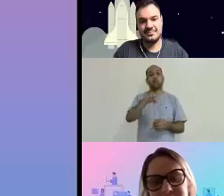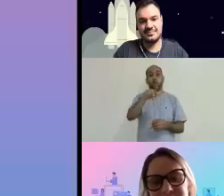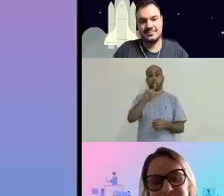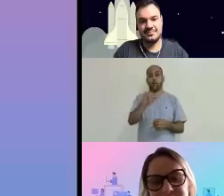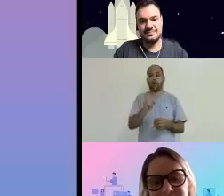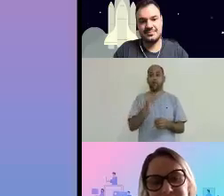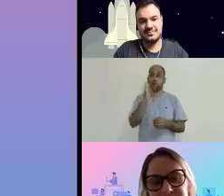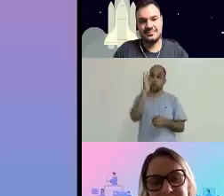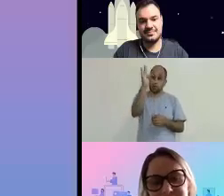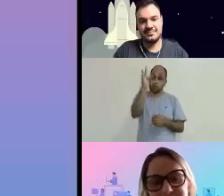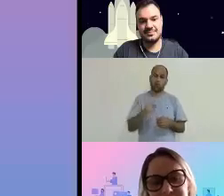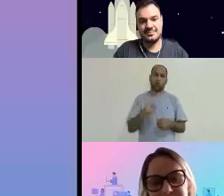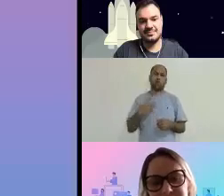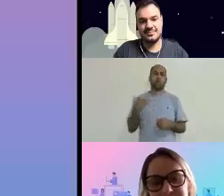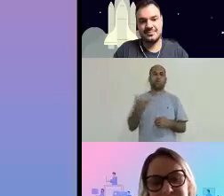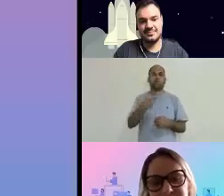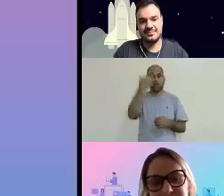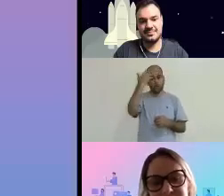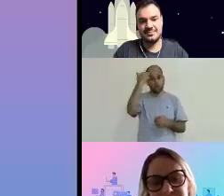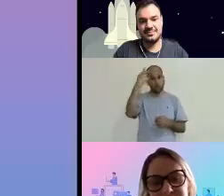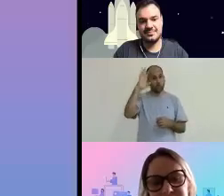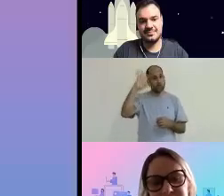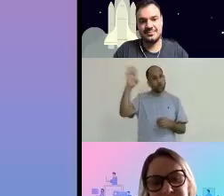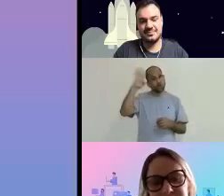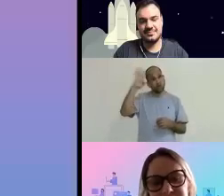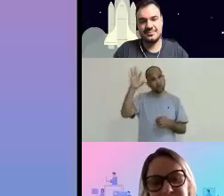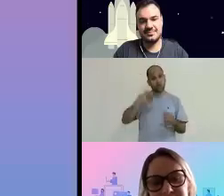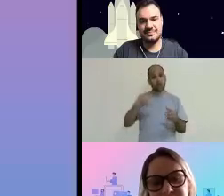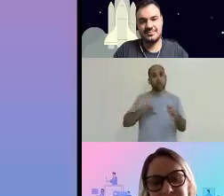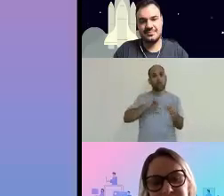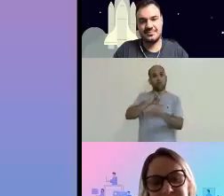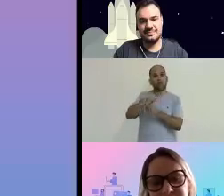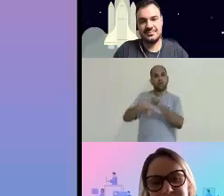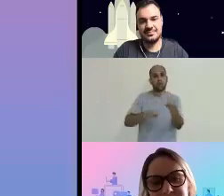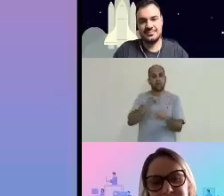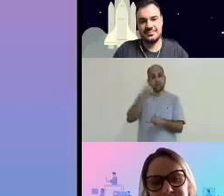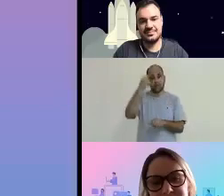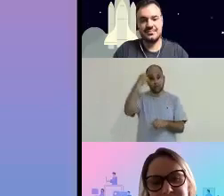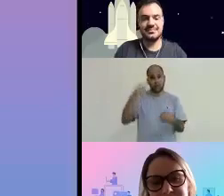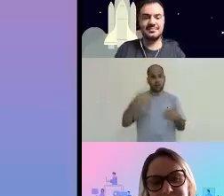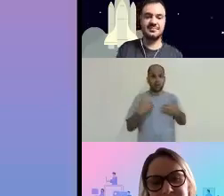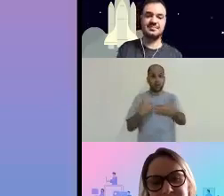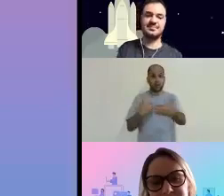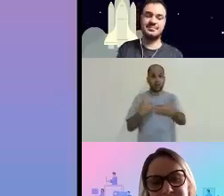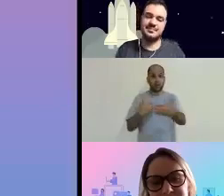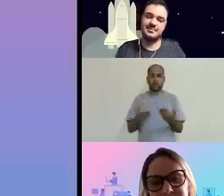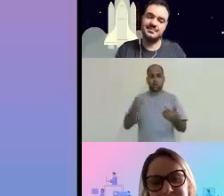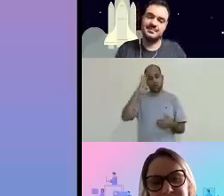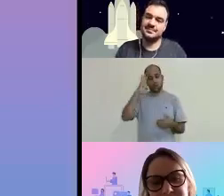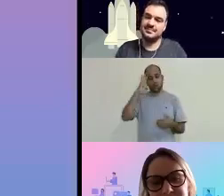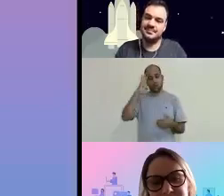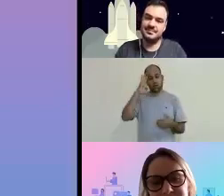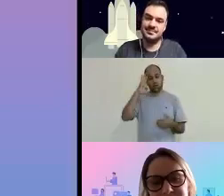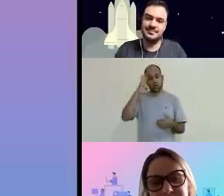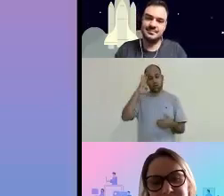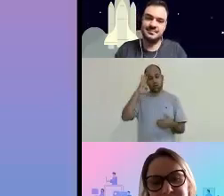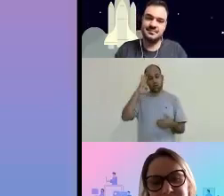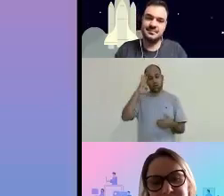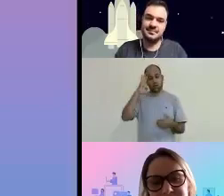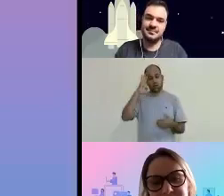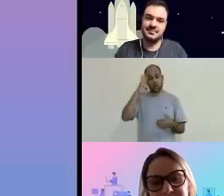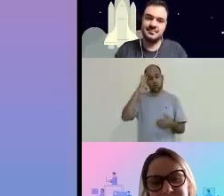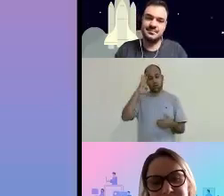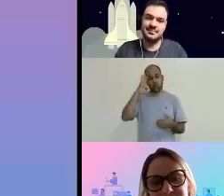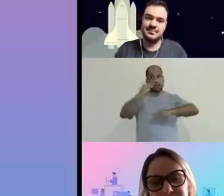sonho, onde nós estamos invertendo que a lógica do que existiu até hoje. Um sonho onde você primeiro capacita,